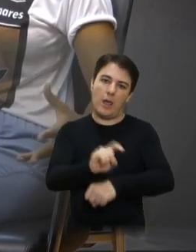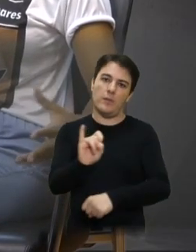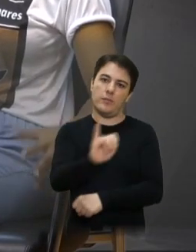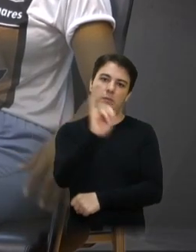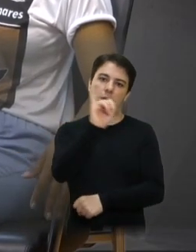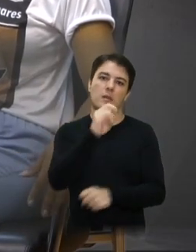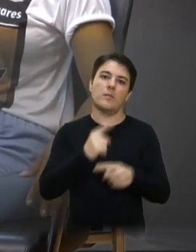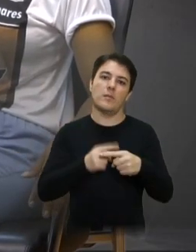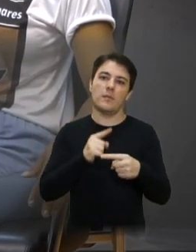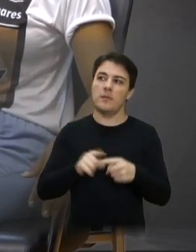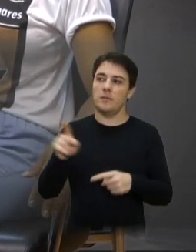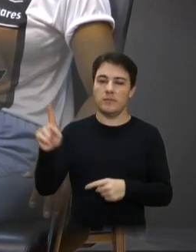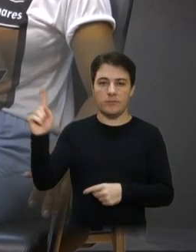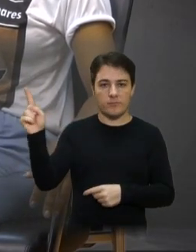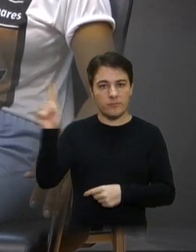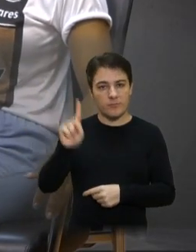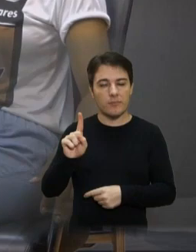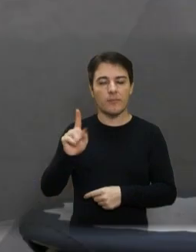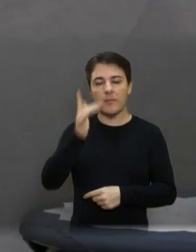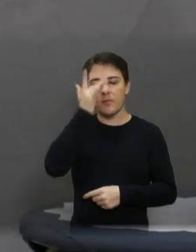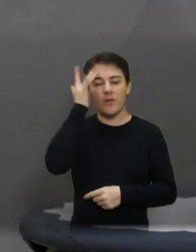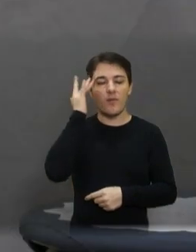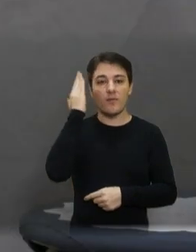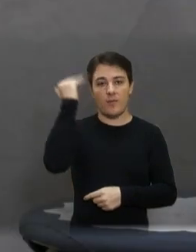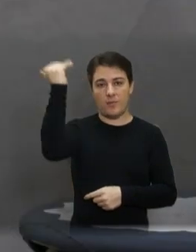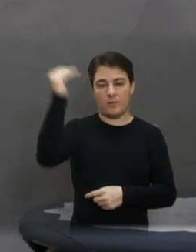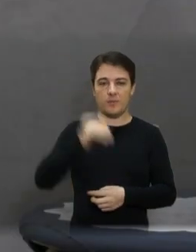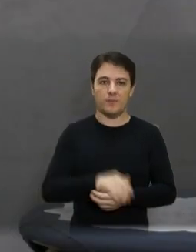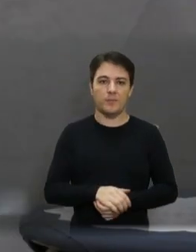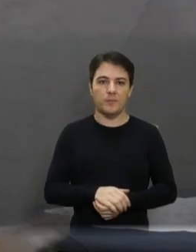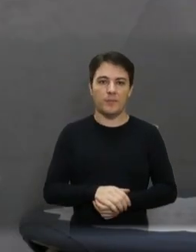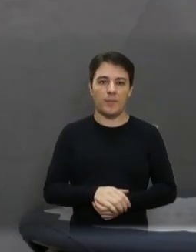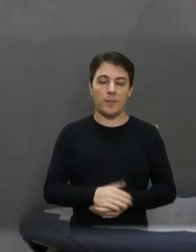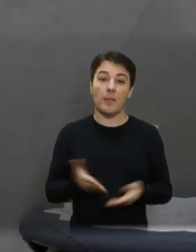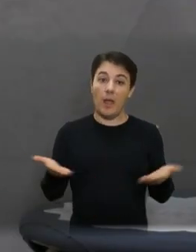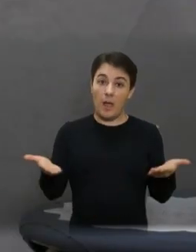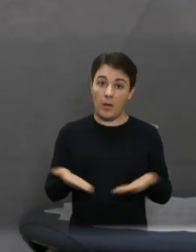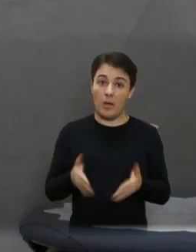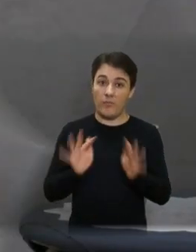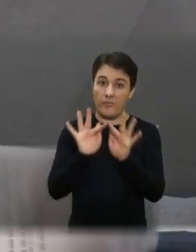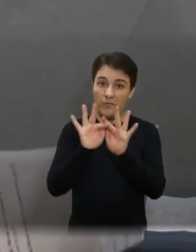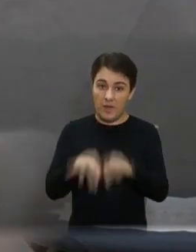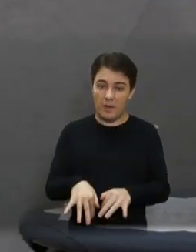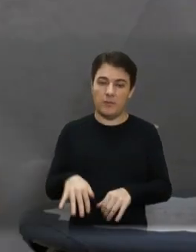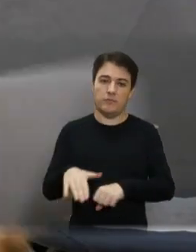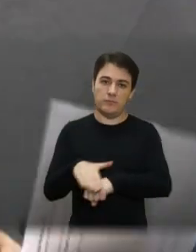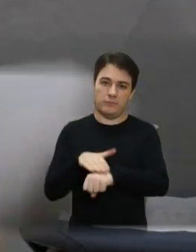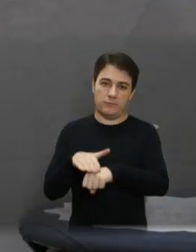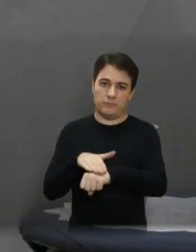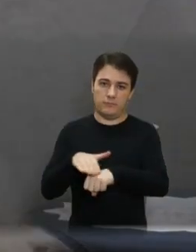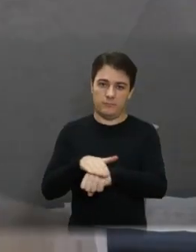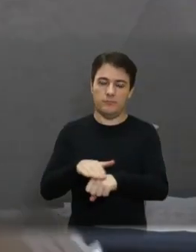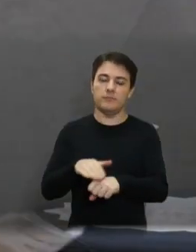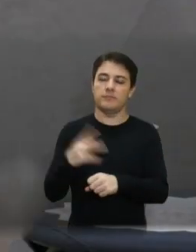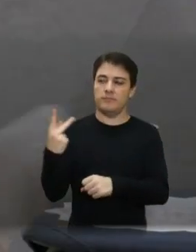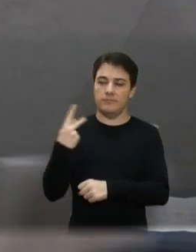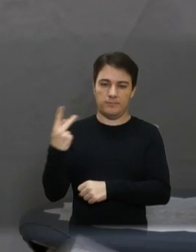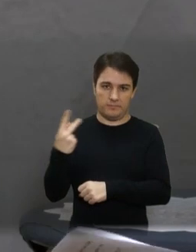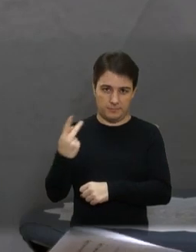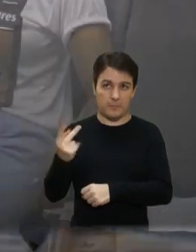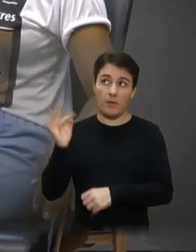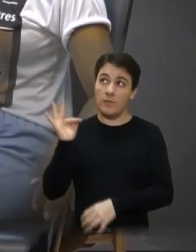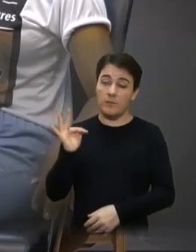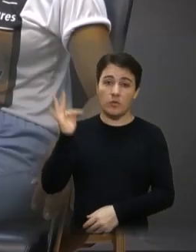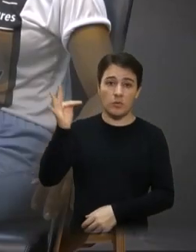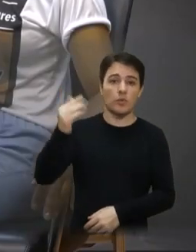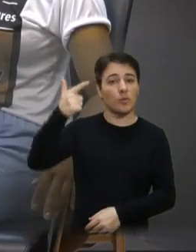para vender e como equilibrar a quarta vereadora nós fomos agora encerrar esse essa conversa teremos oportunidade